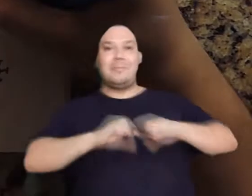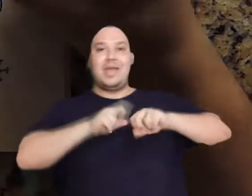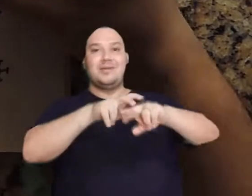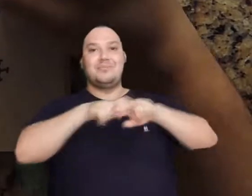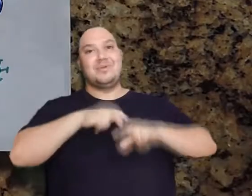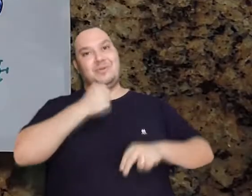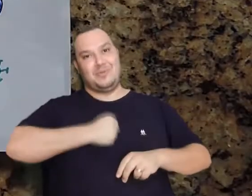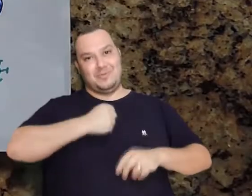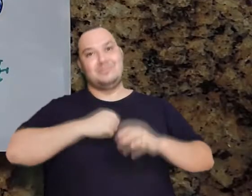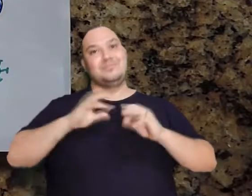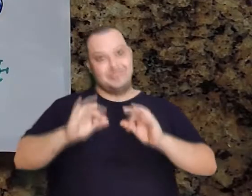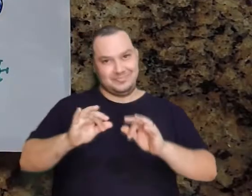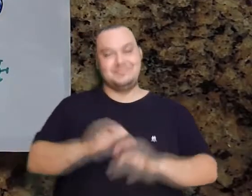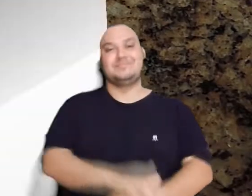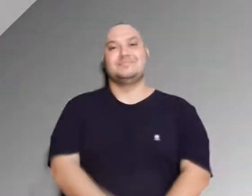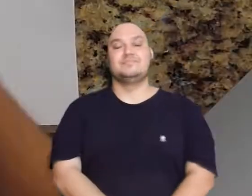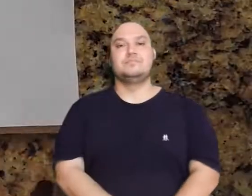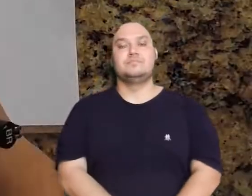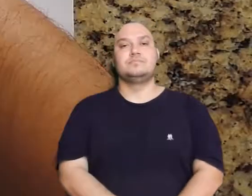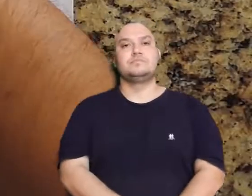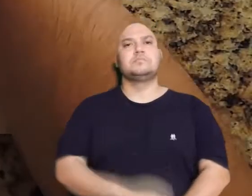forma.